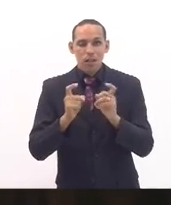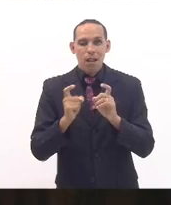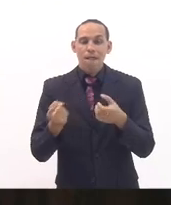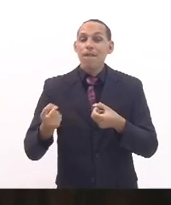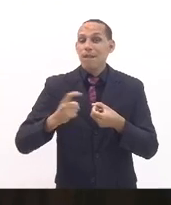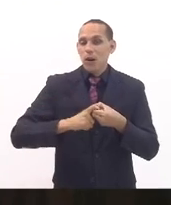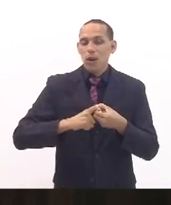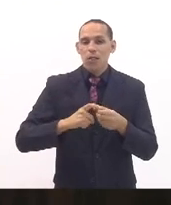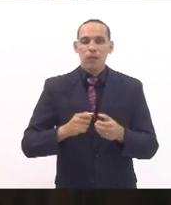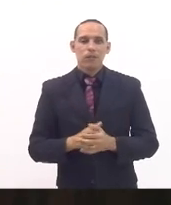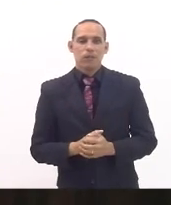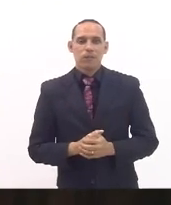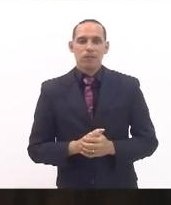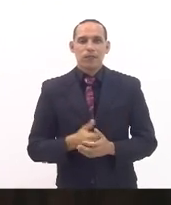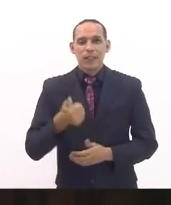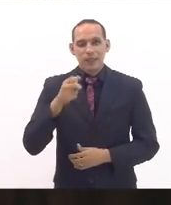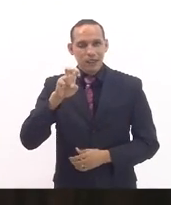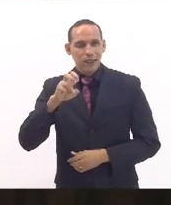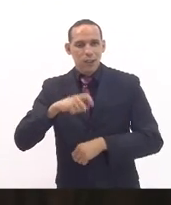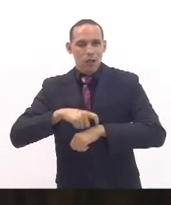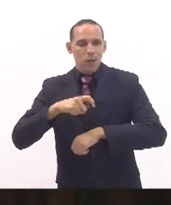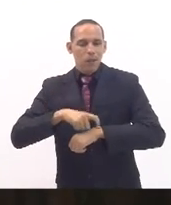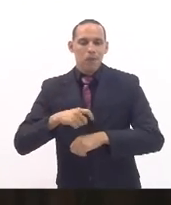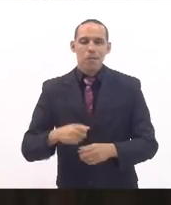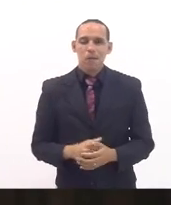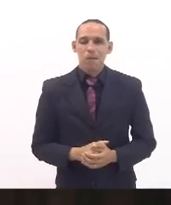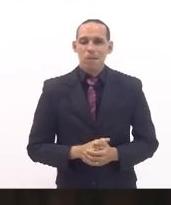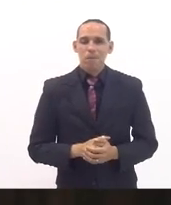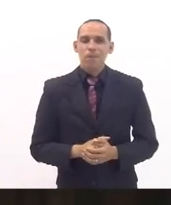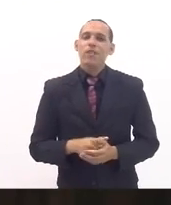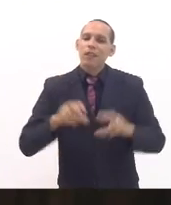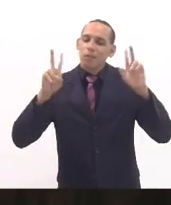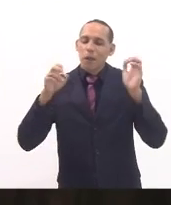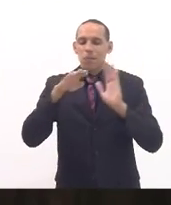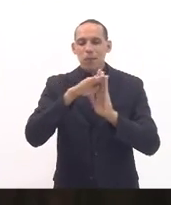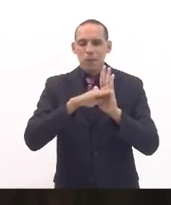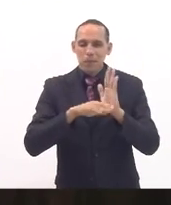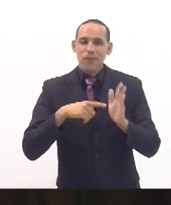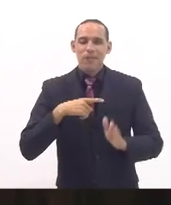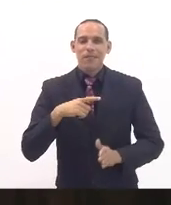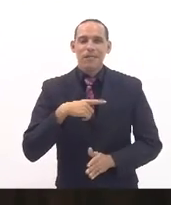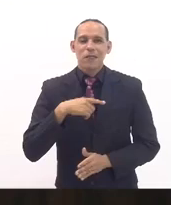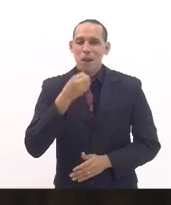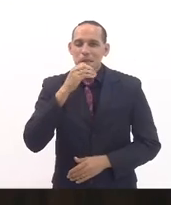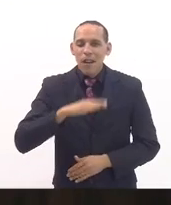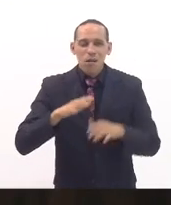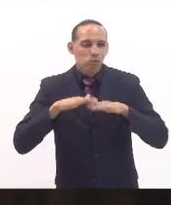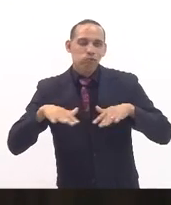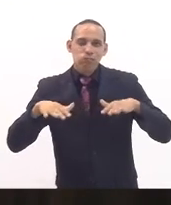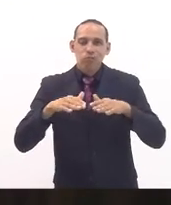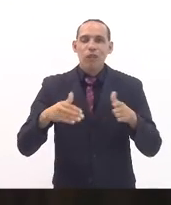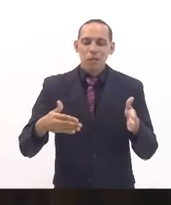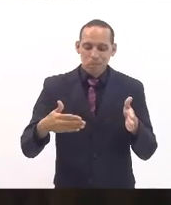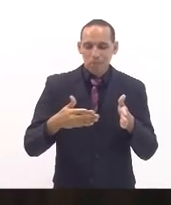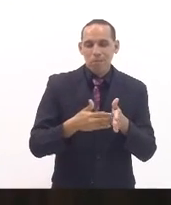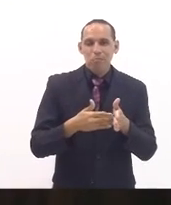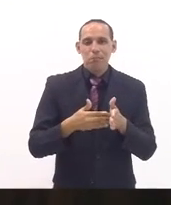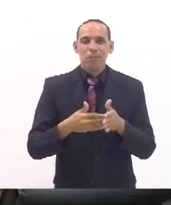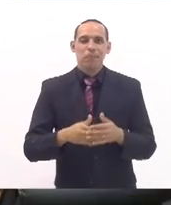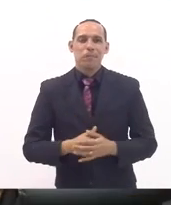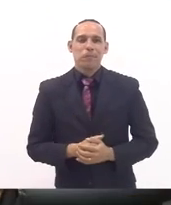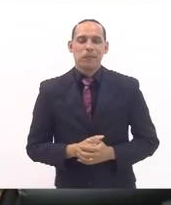sessão retornando às 15horas com a ordem do dia uma boa tarde a todos está suspenso